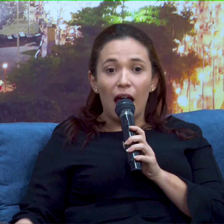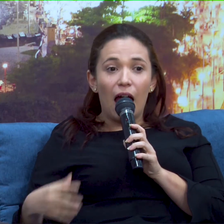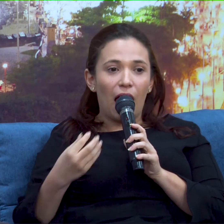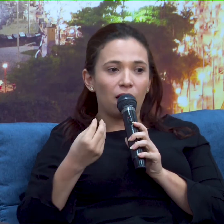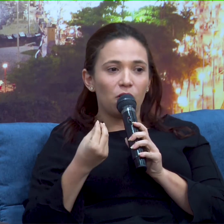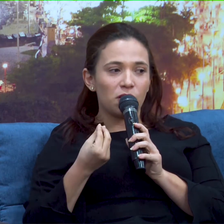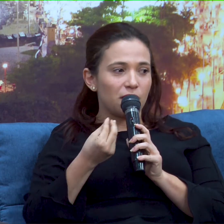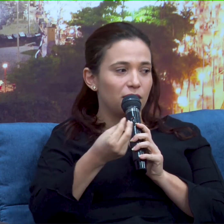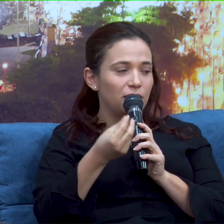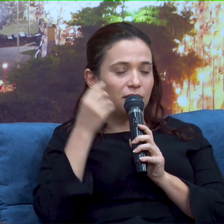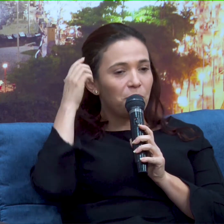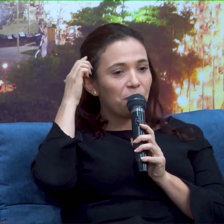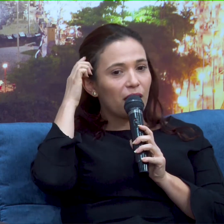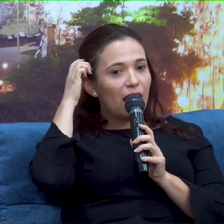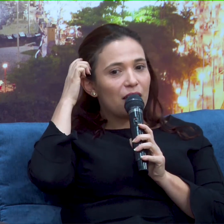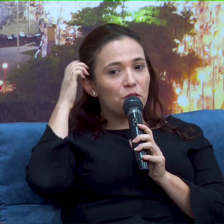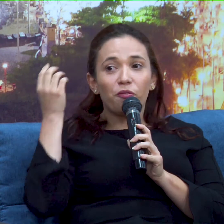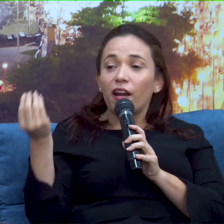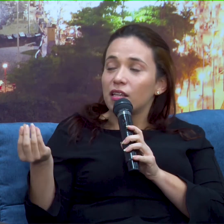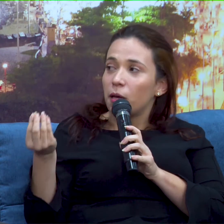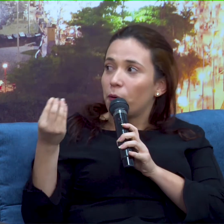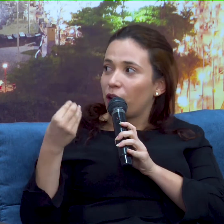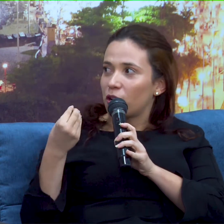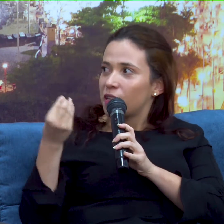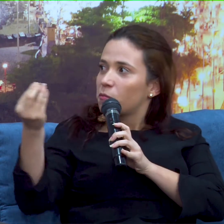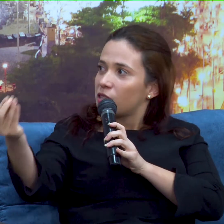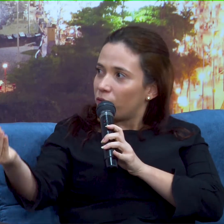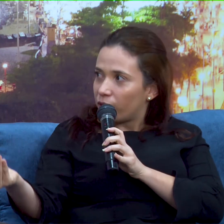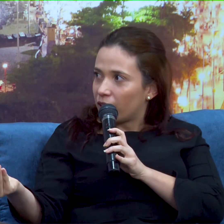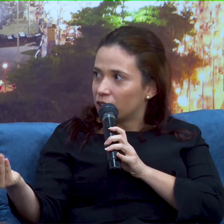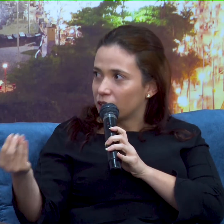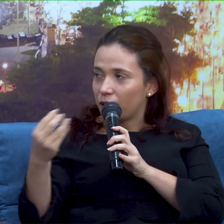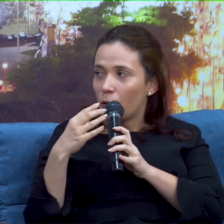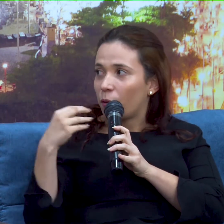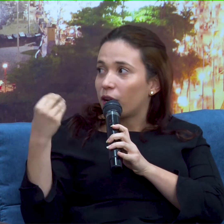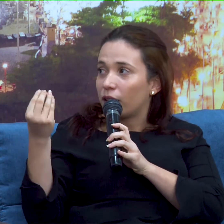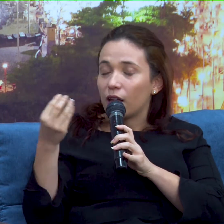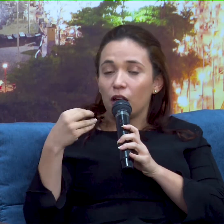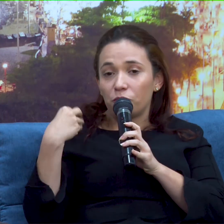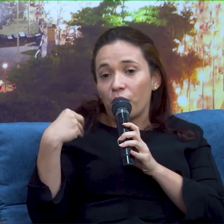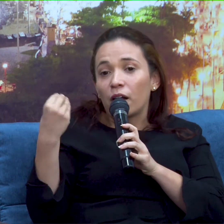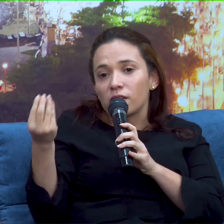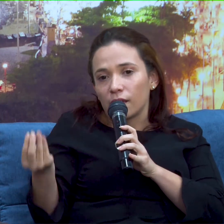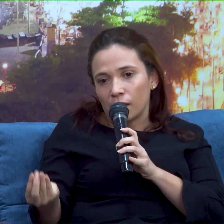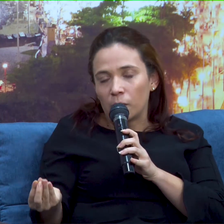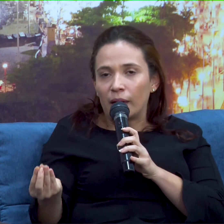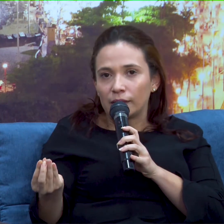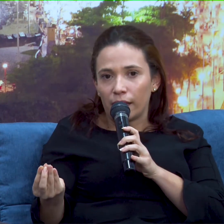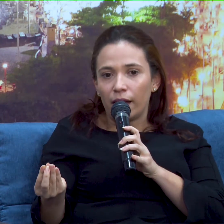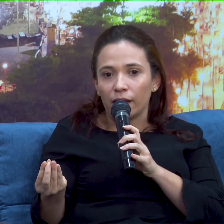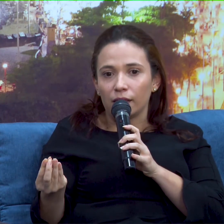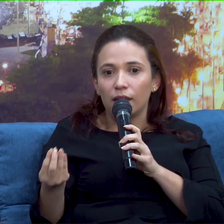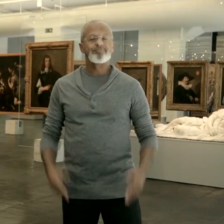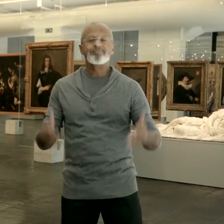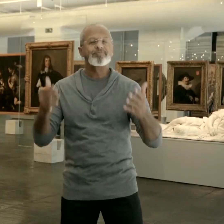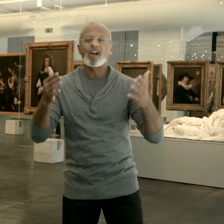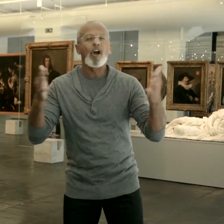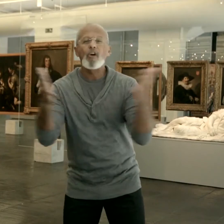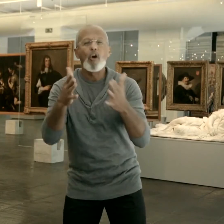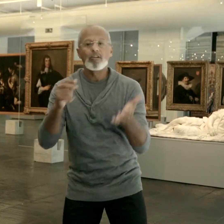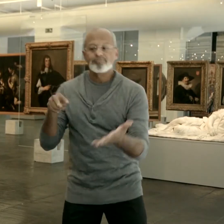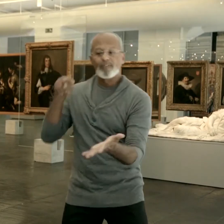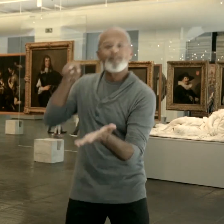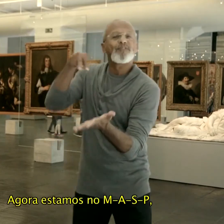Simples A nossa Diferença É porque nós Saímos na frente Como foi a nossa Língua materna